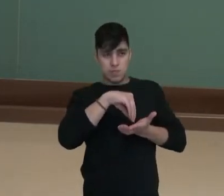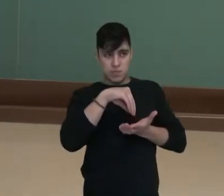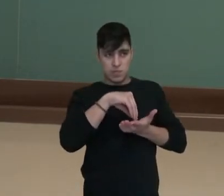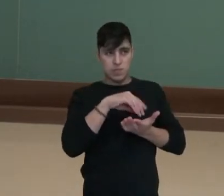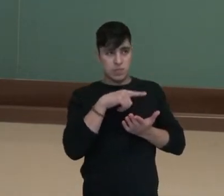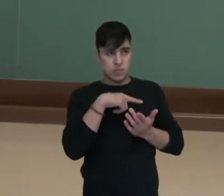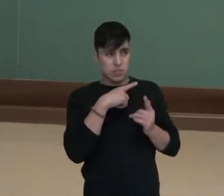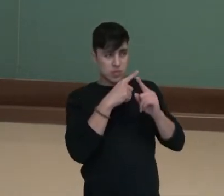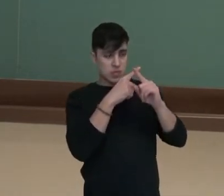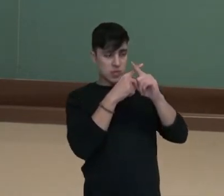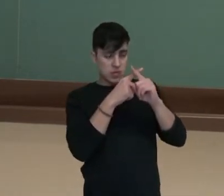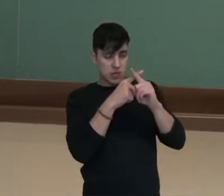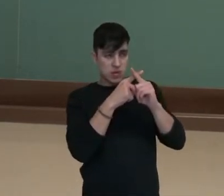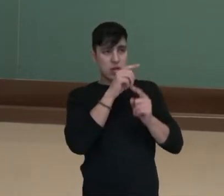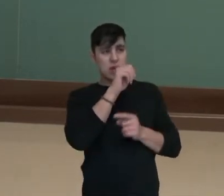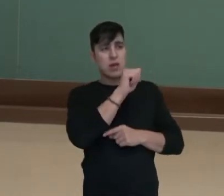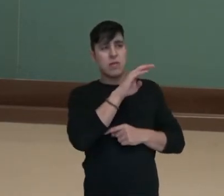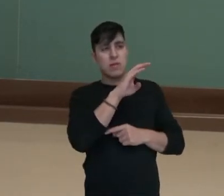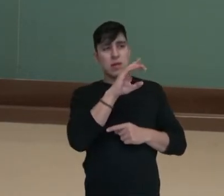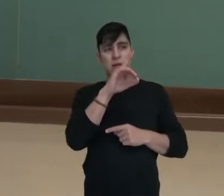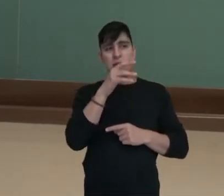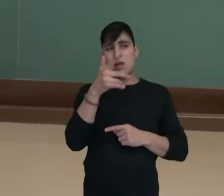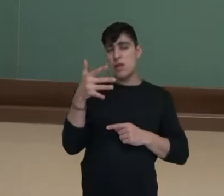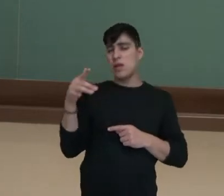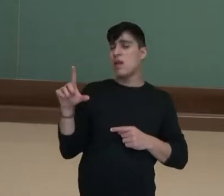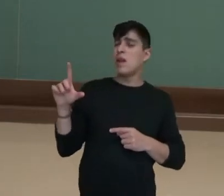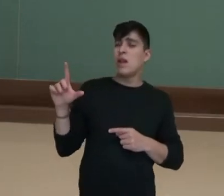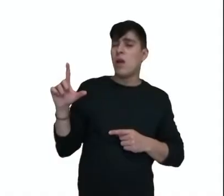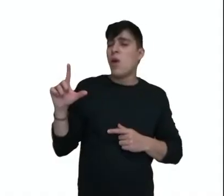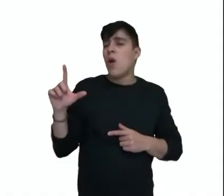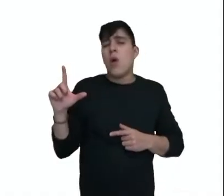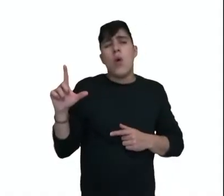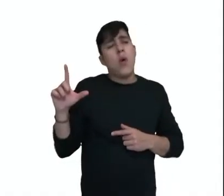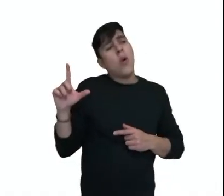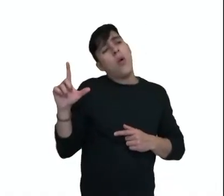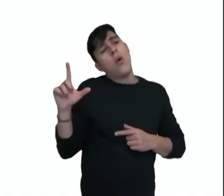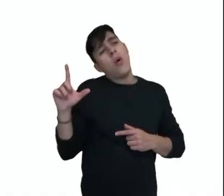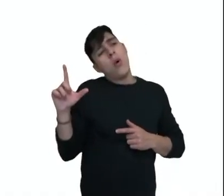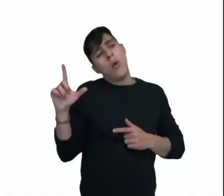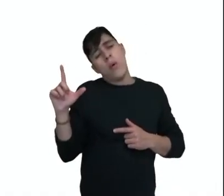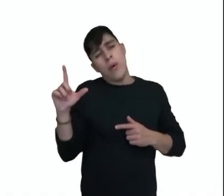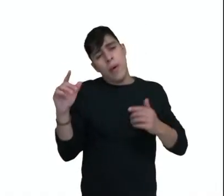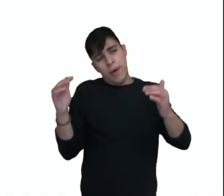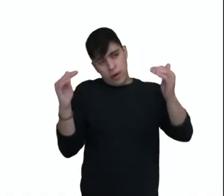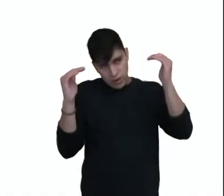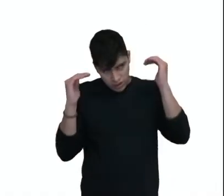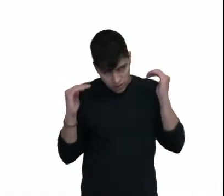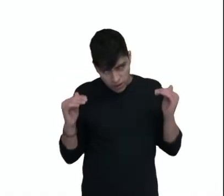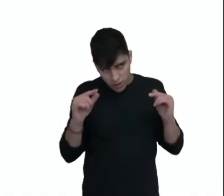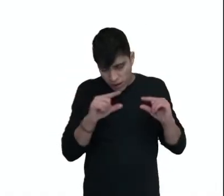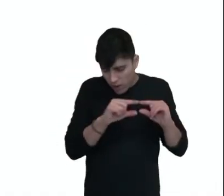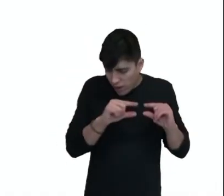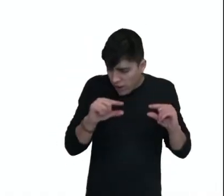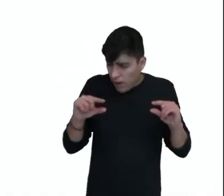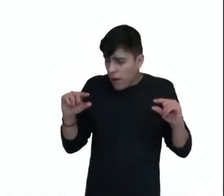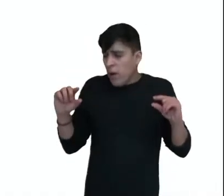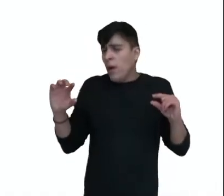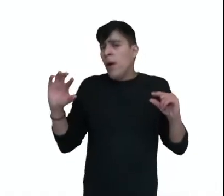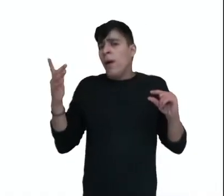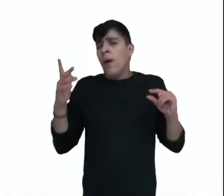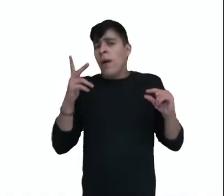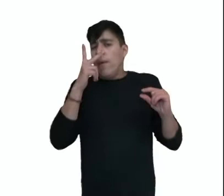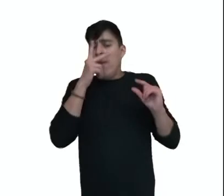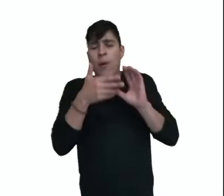cromossomo e ele tem a letra A, B, C, D até a letra L. No cromossomo do lado, né, o que aconteceu aqui? Houve